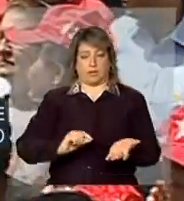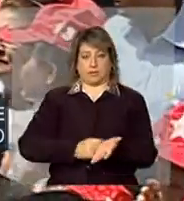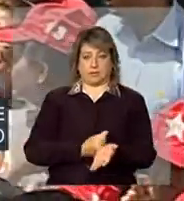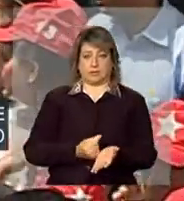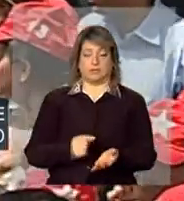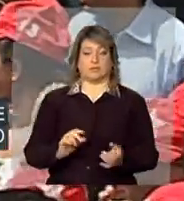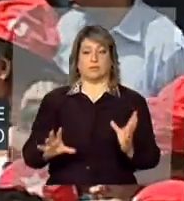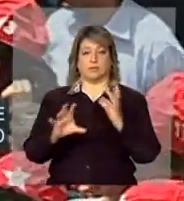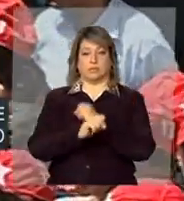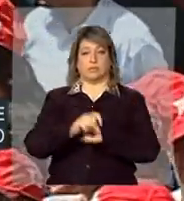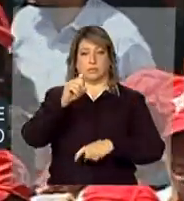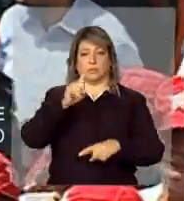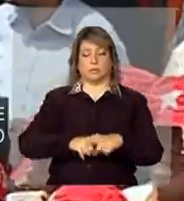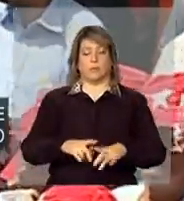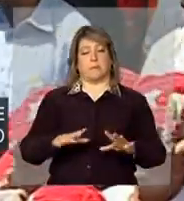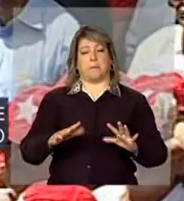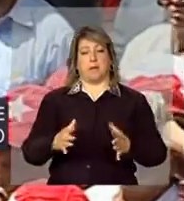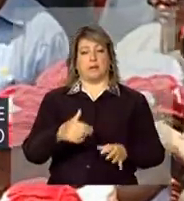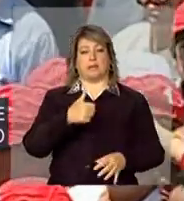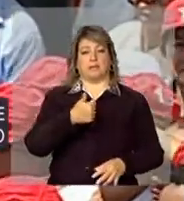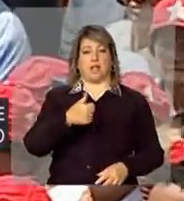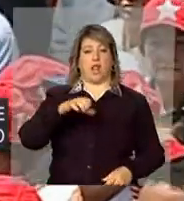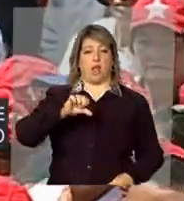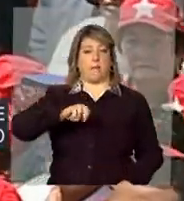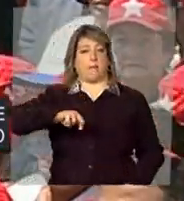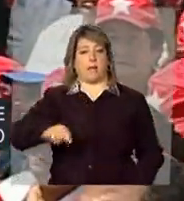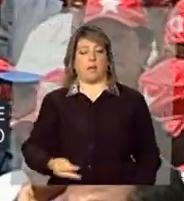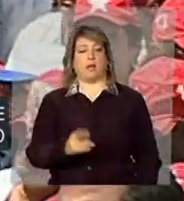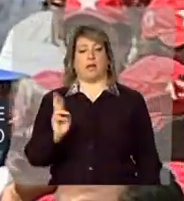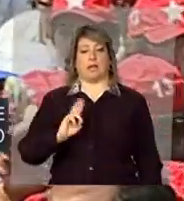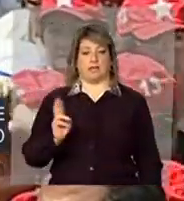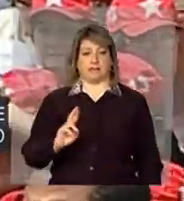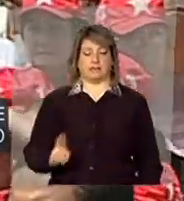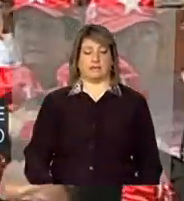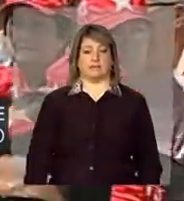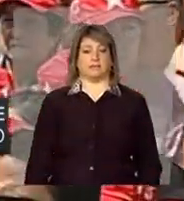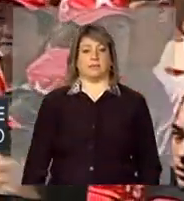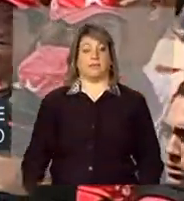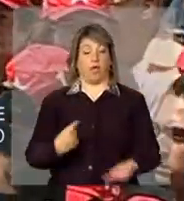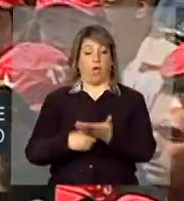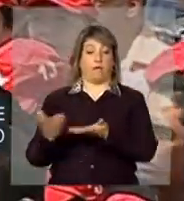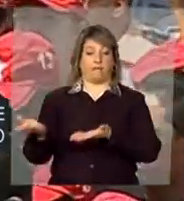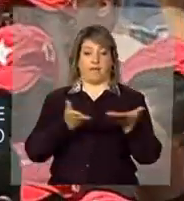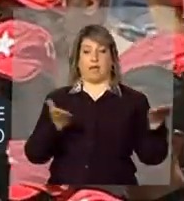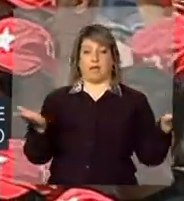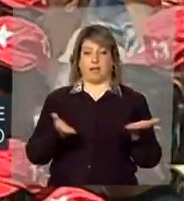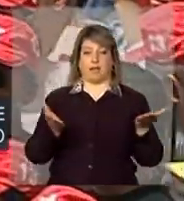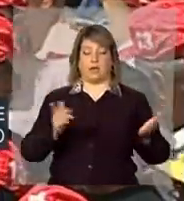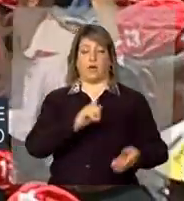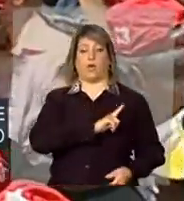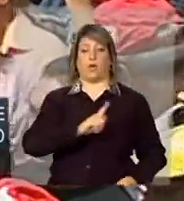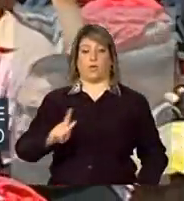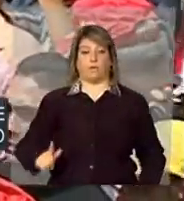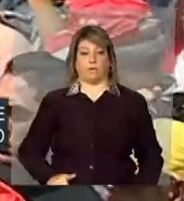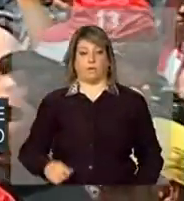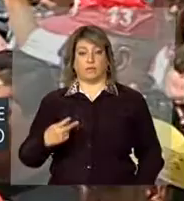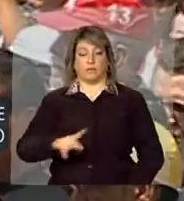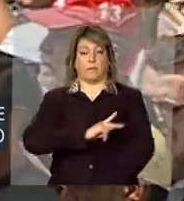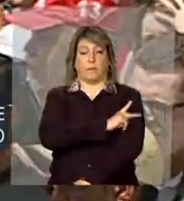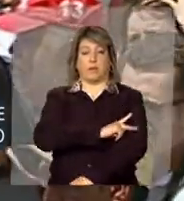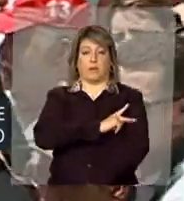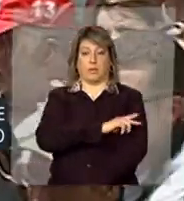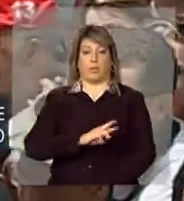assinadas, totalizará cerca de 19 milhões de reais. Convidamos agora o governador do Piauí,